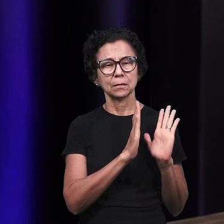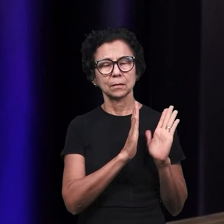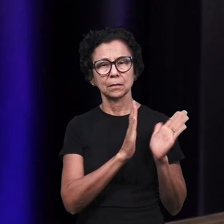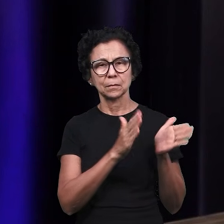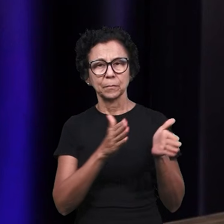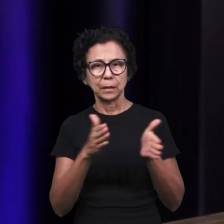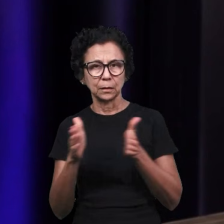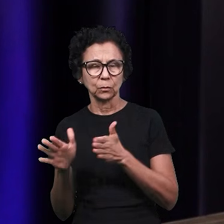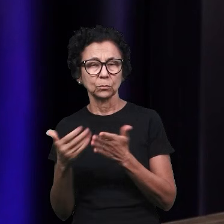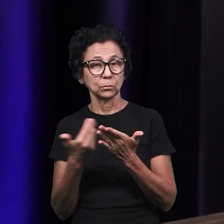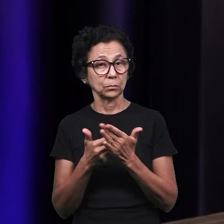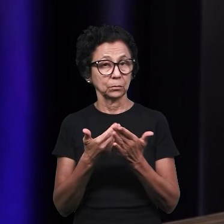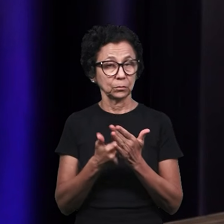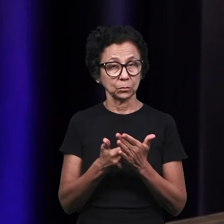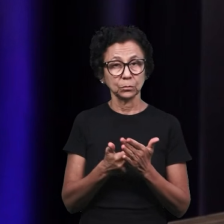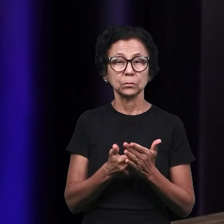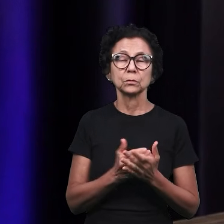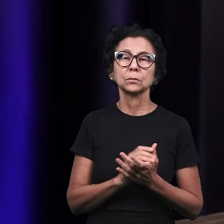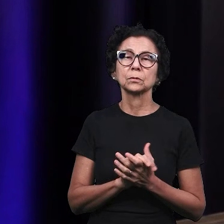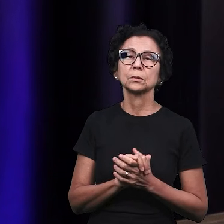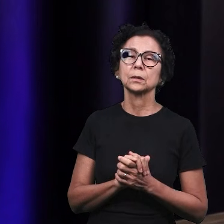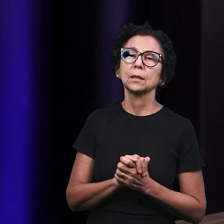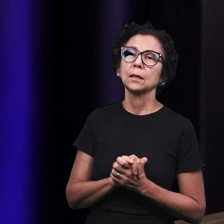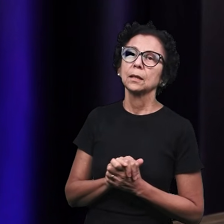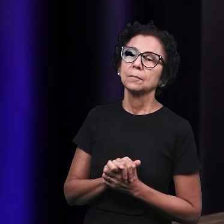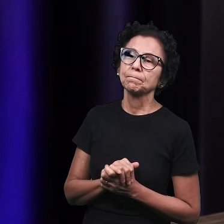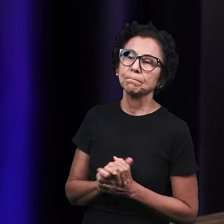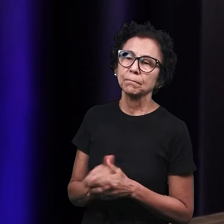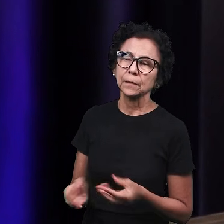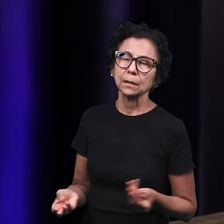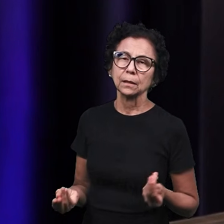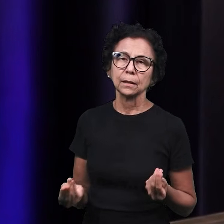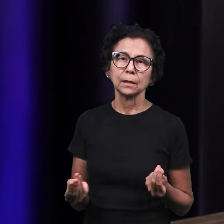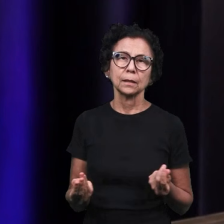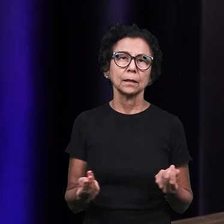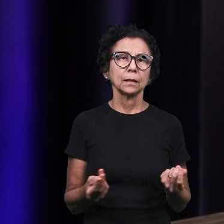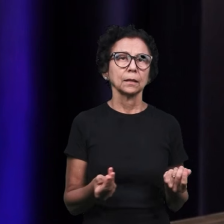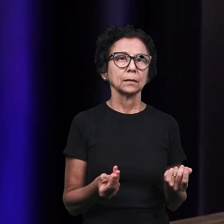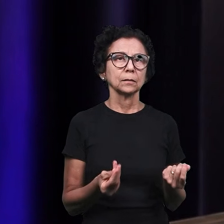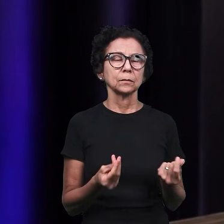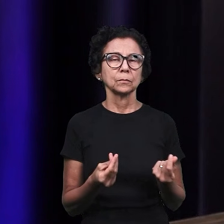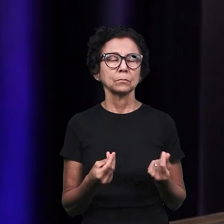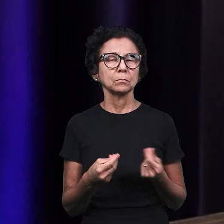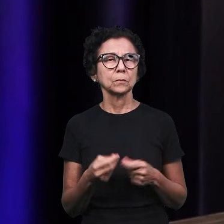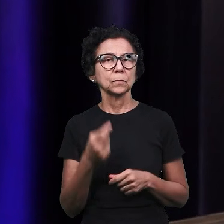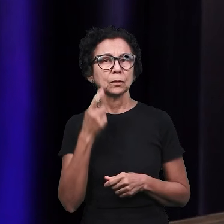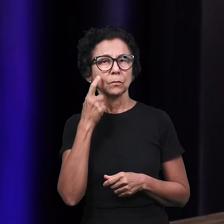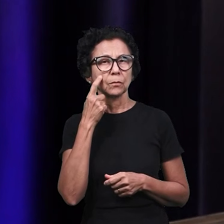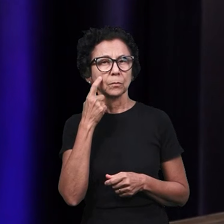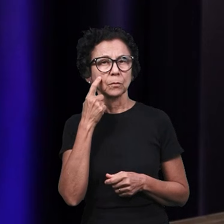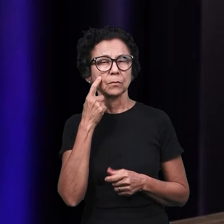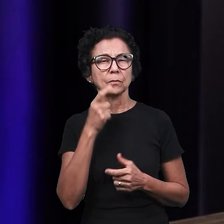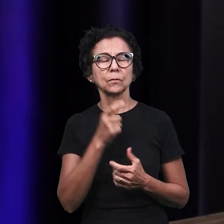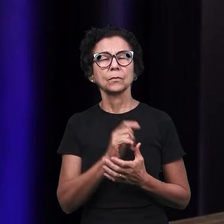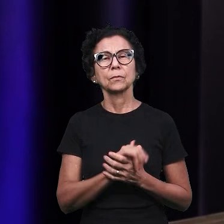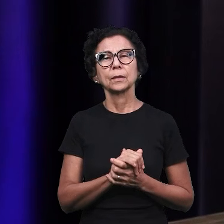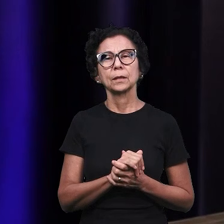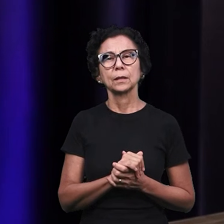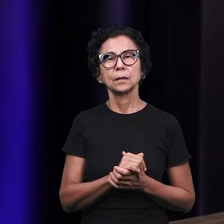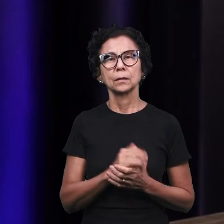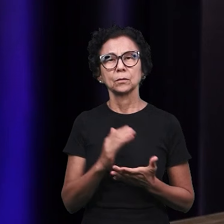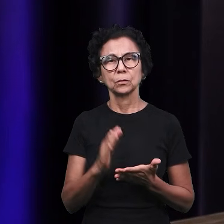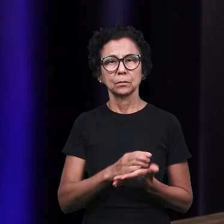de estudos, né, desse episódio, nós, nesse contexto, nós podemos ver